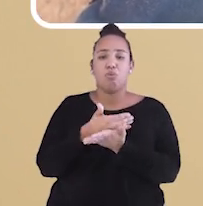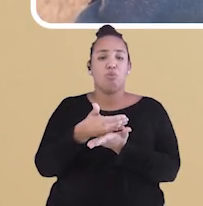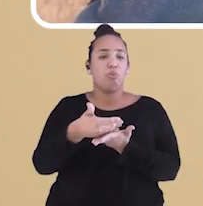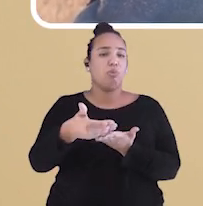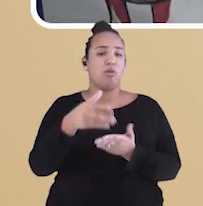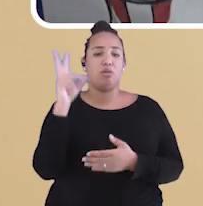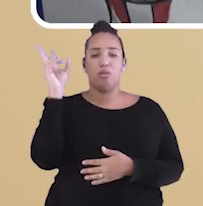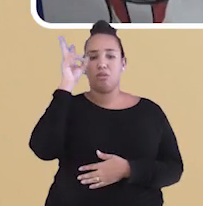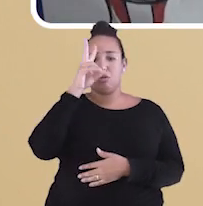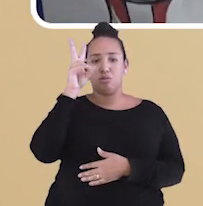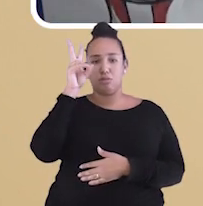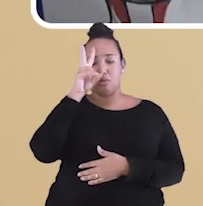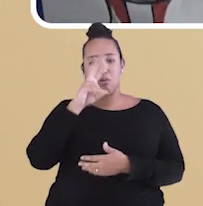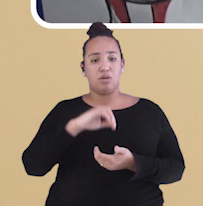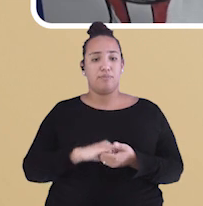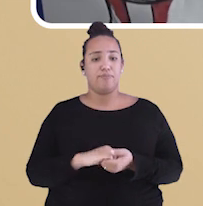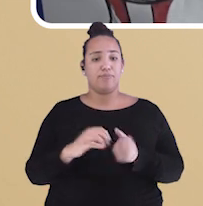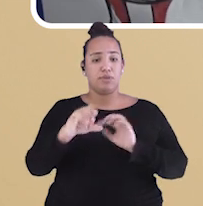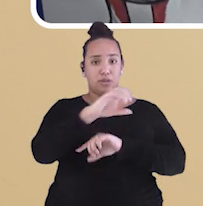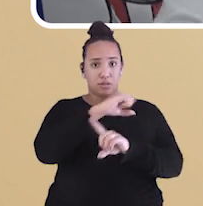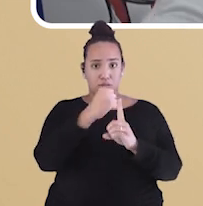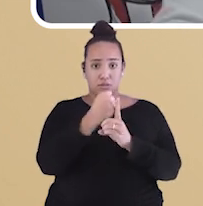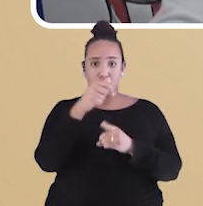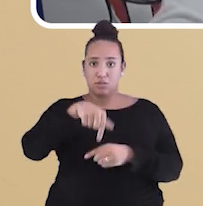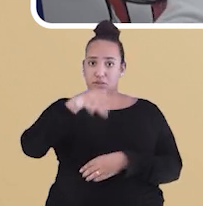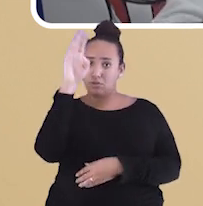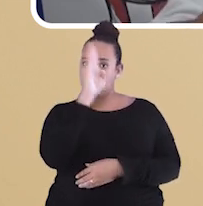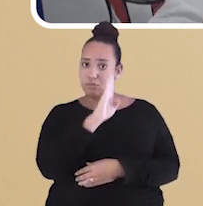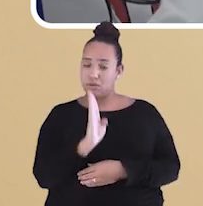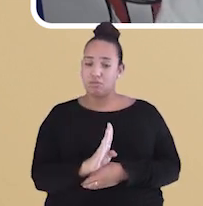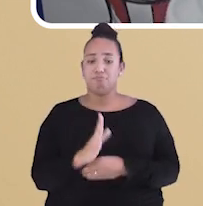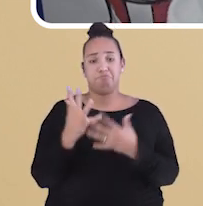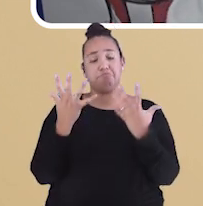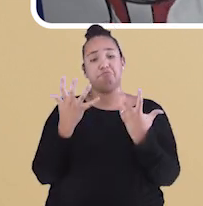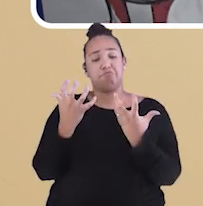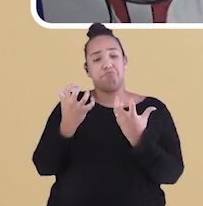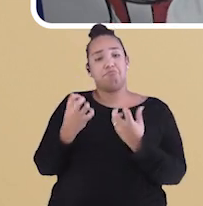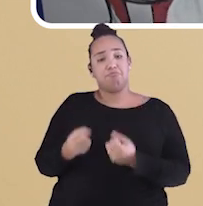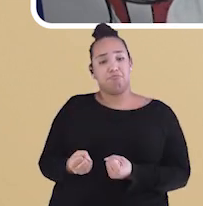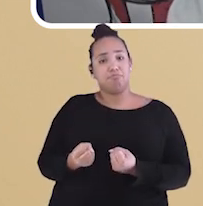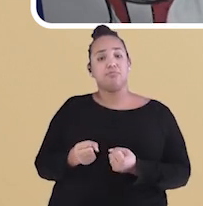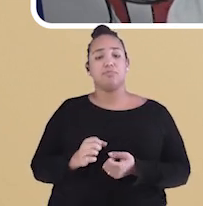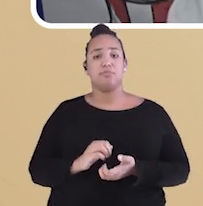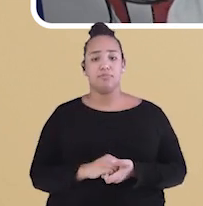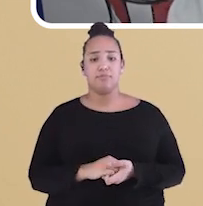história, e a sociedade brasileira como um todo aceitou meio que pacificamente